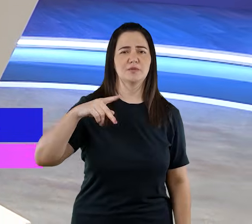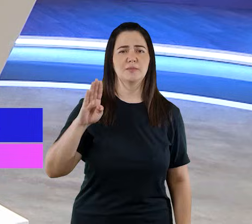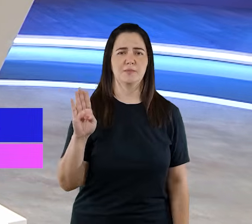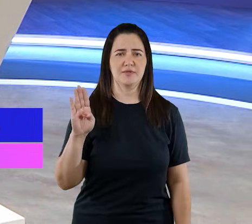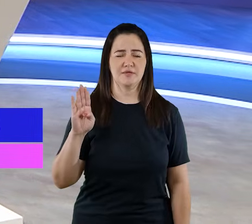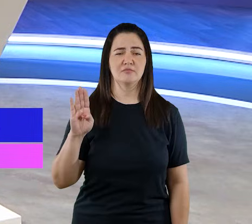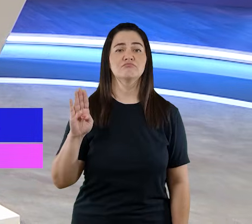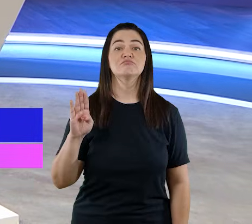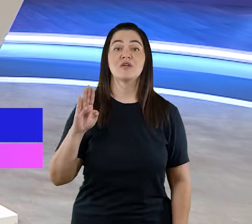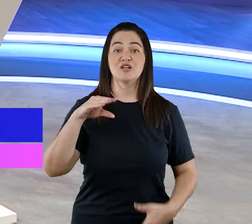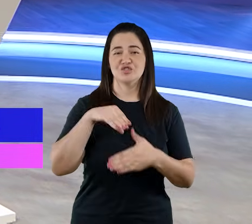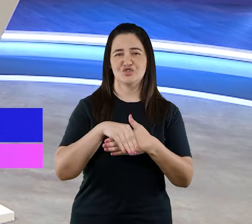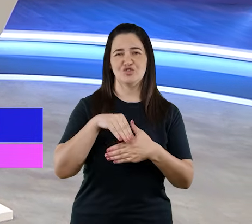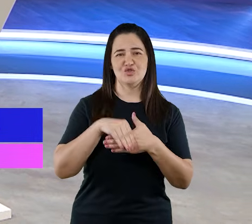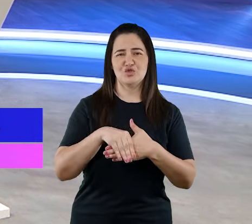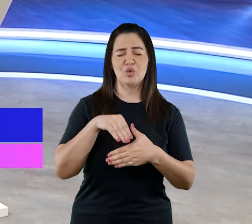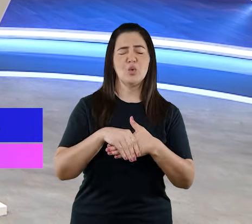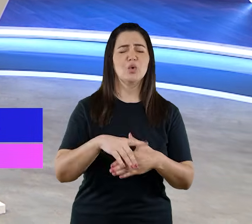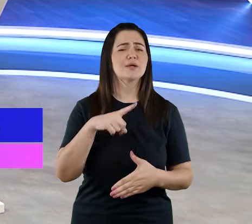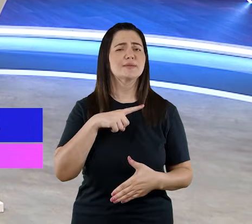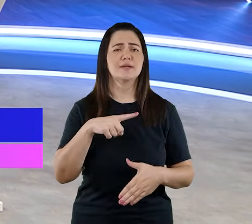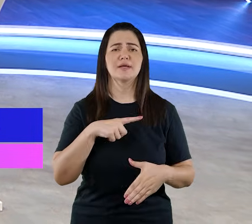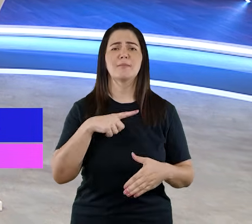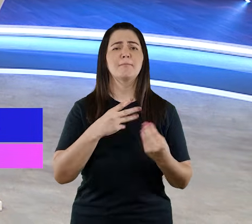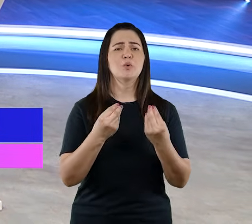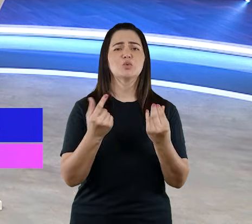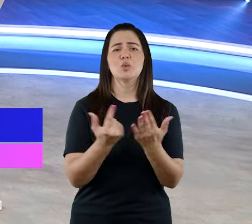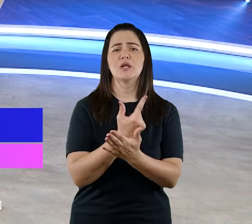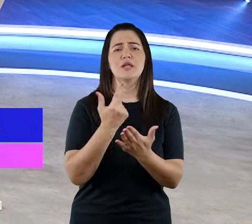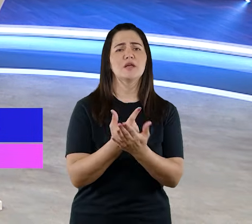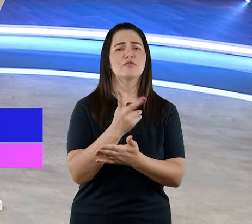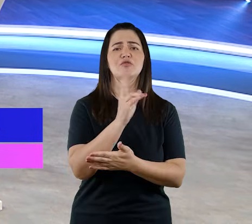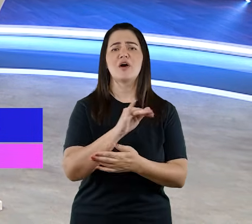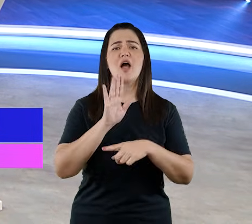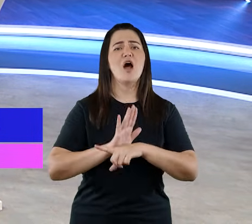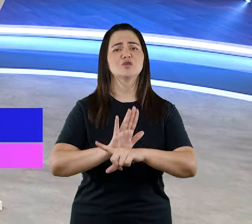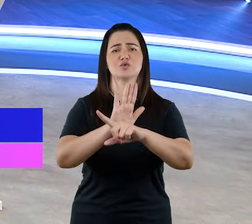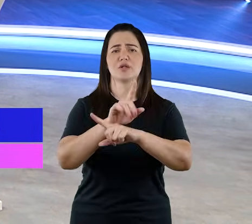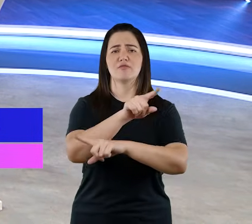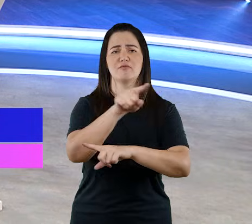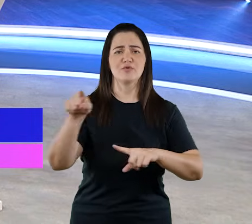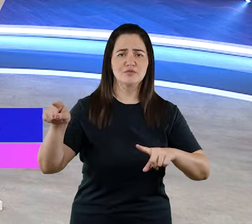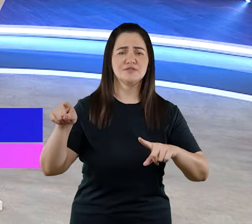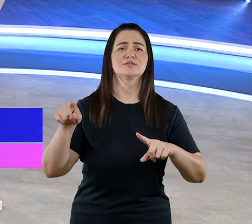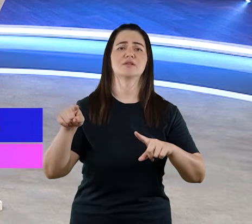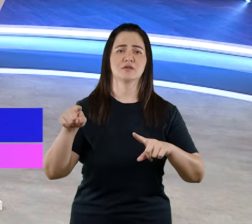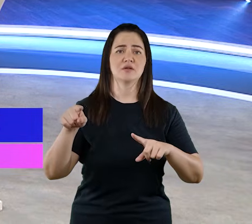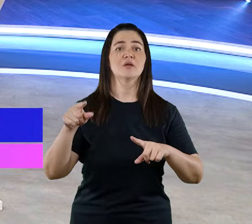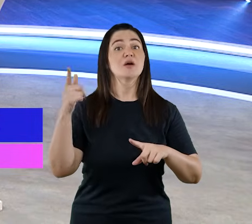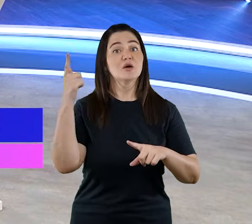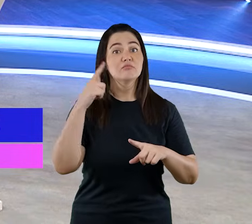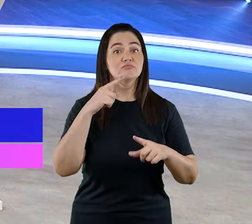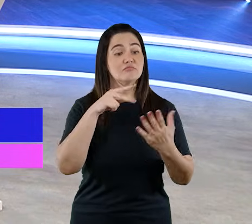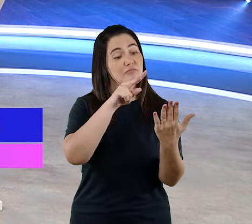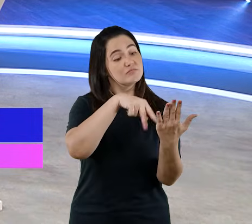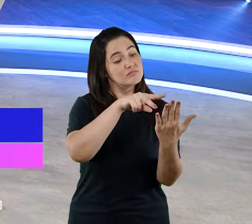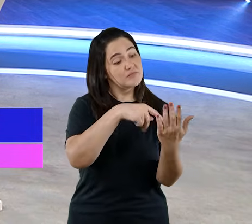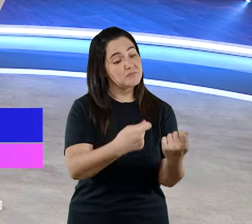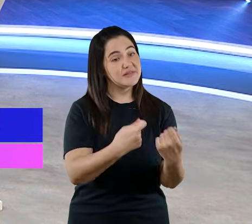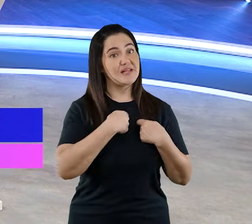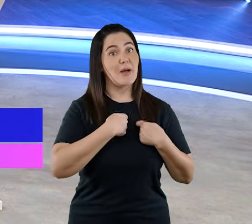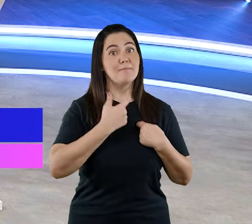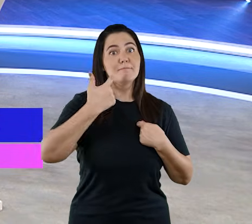Brasileira. E você vai ver que existem livros ali de Ellen White que vão inspirar a sua vida e que vão lhe ajudar a ir para a luz